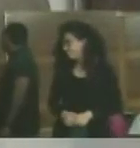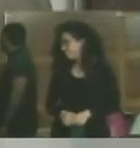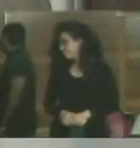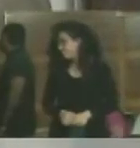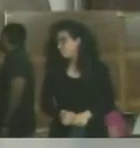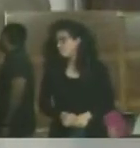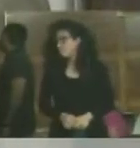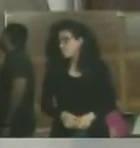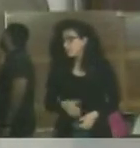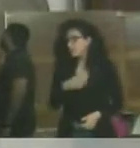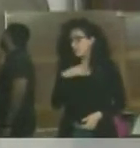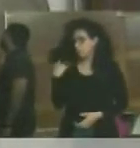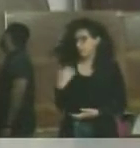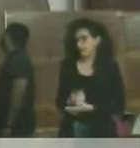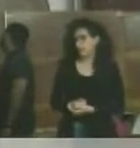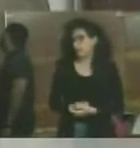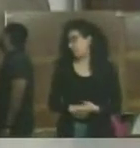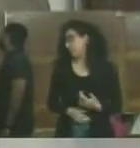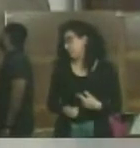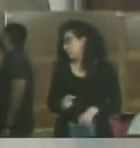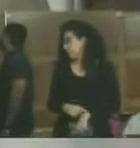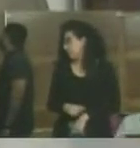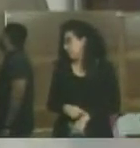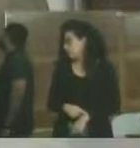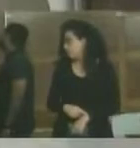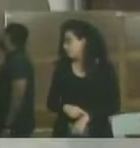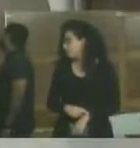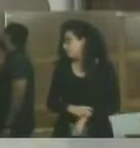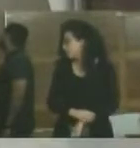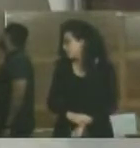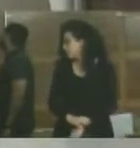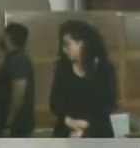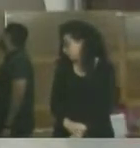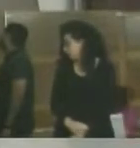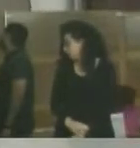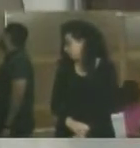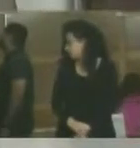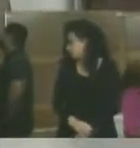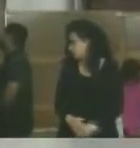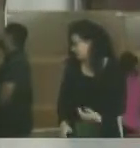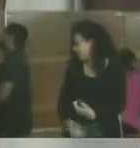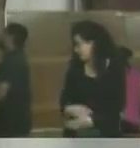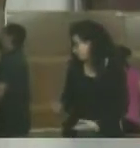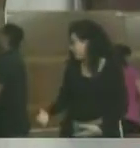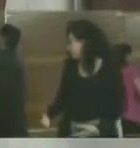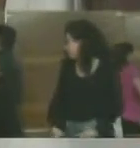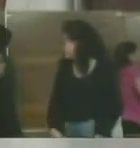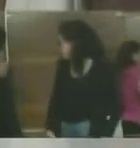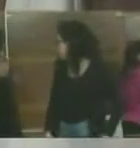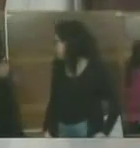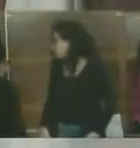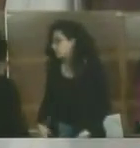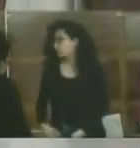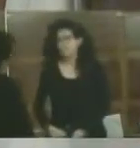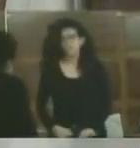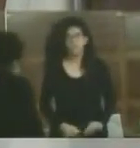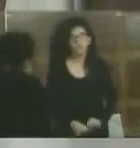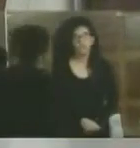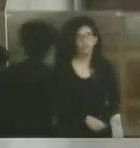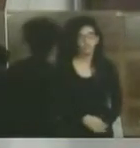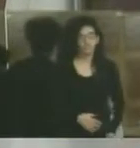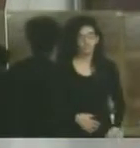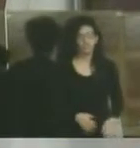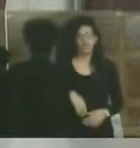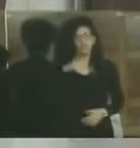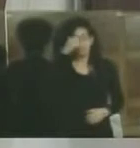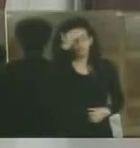que movimentar isso. E a Câmara, nós temos que fazer isso. A Tite, né, a vereadora Tite, tem me falado bastante